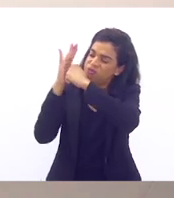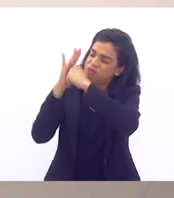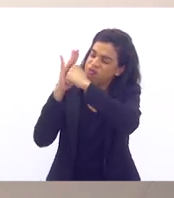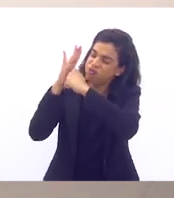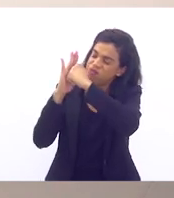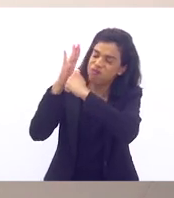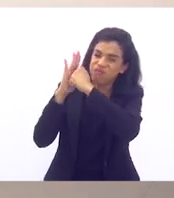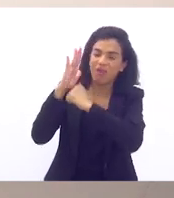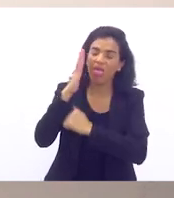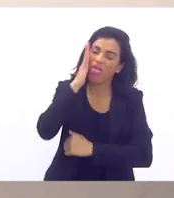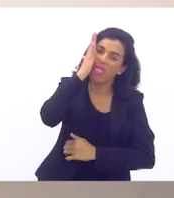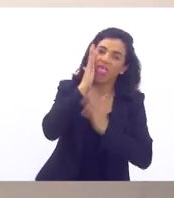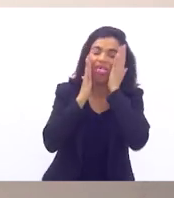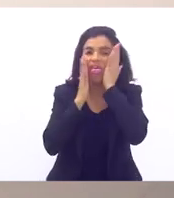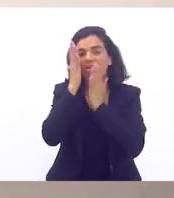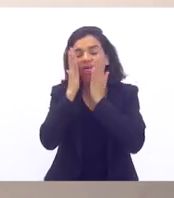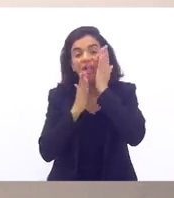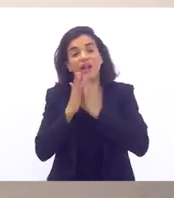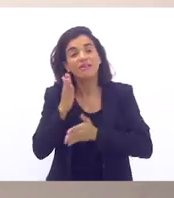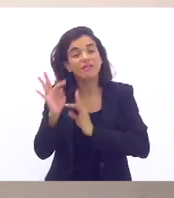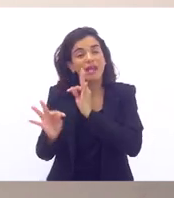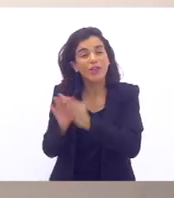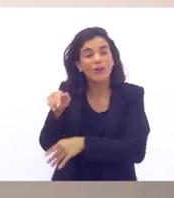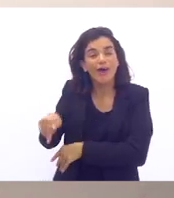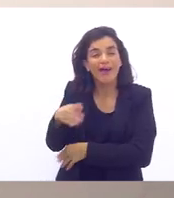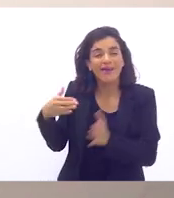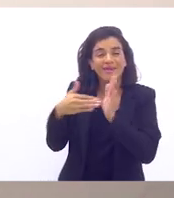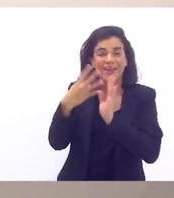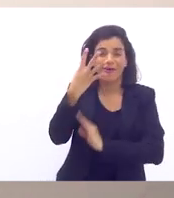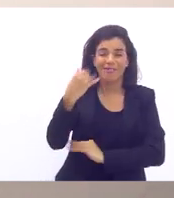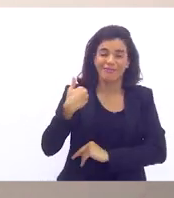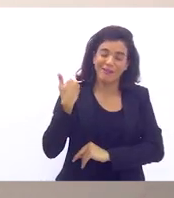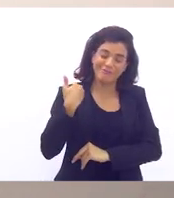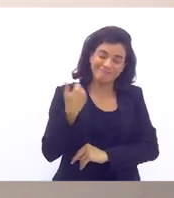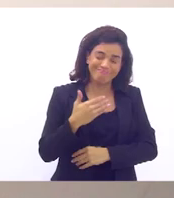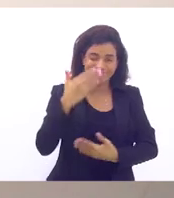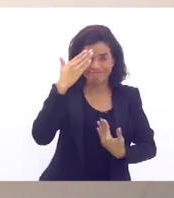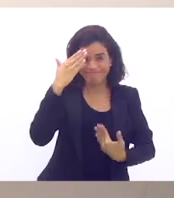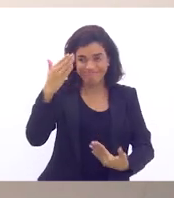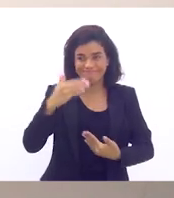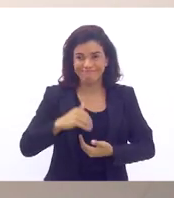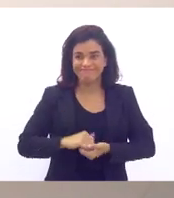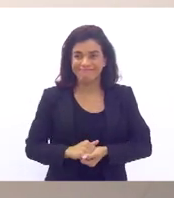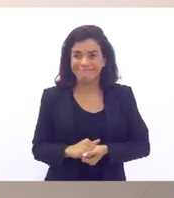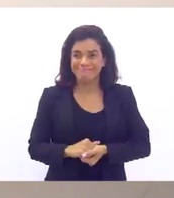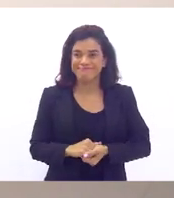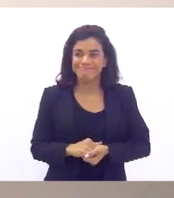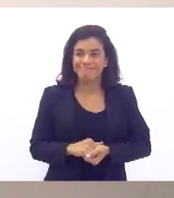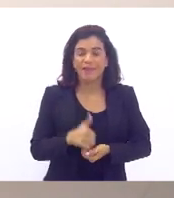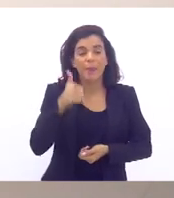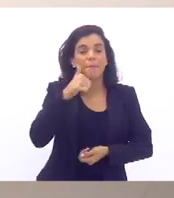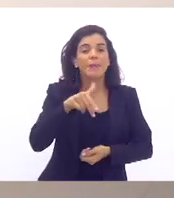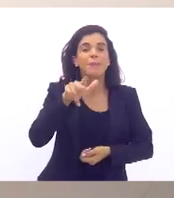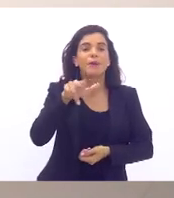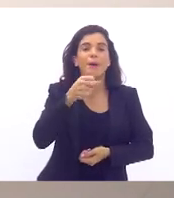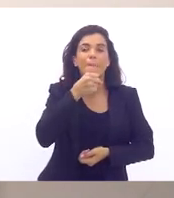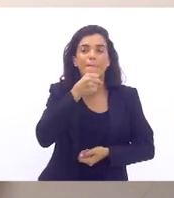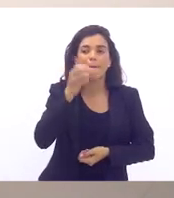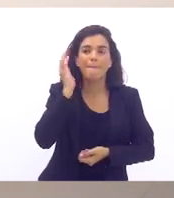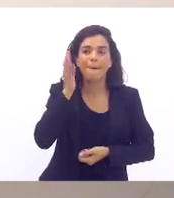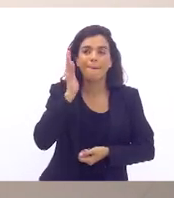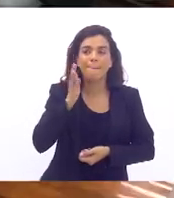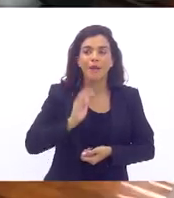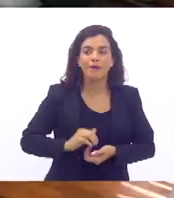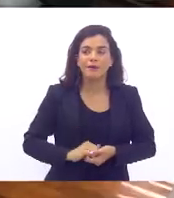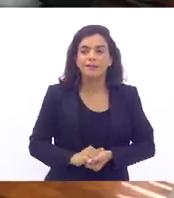demores bolhosa e foi ela quem tratou o guia até os 4 aninhos que legal Muito obrigada minha irmã passar a palavra